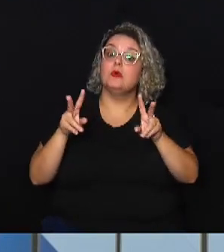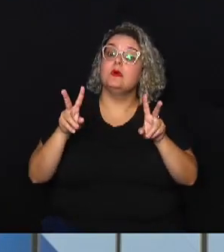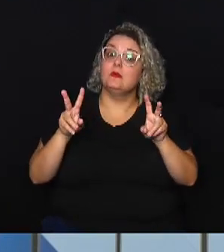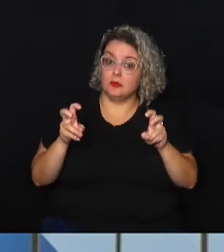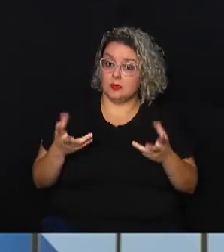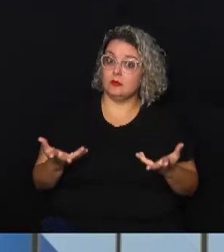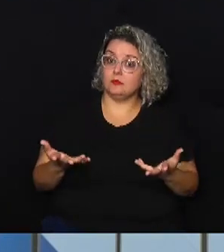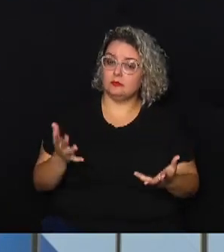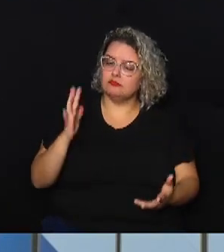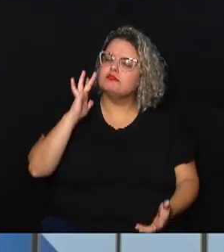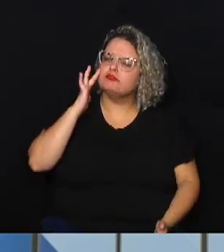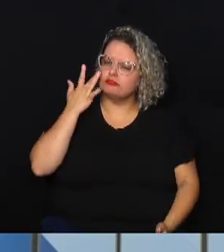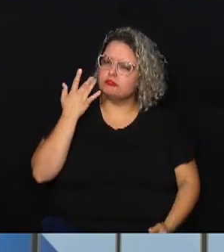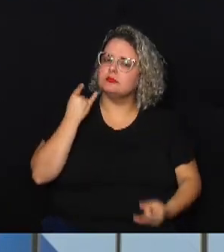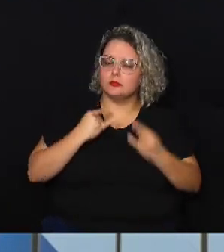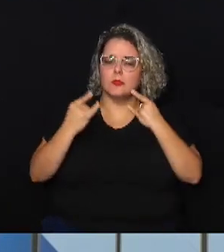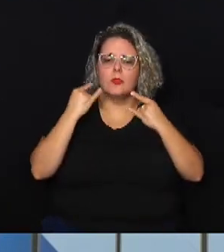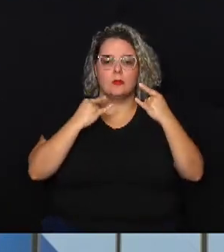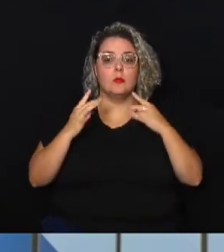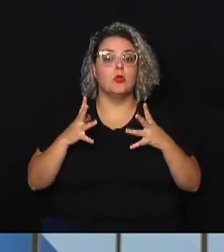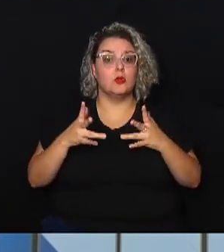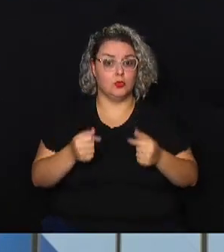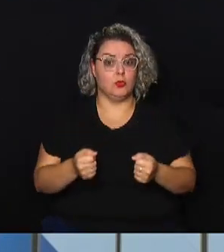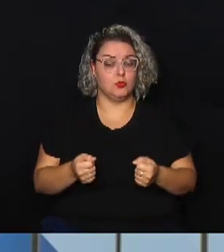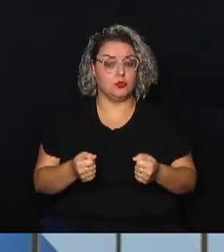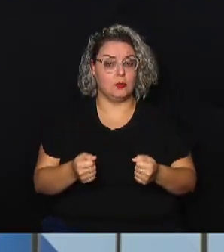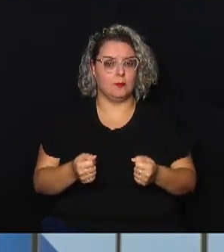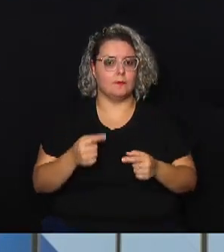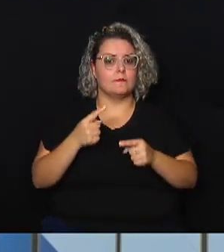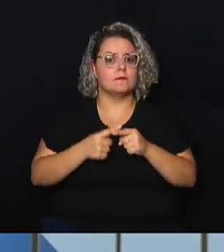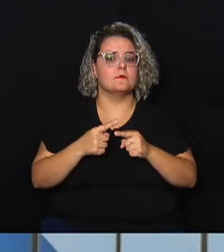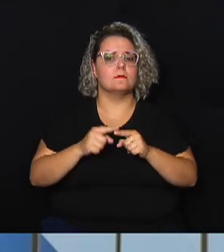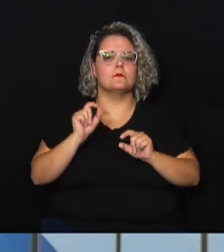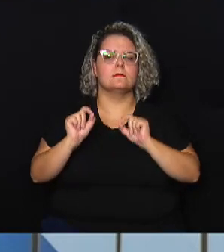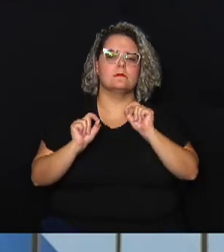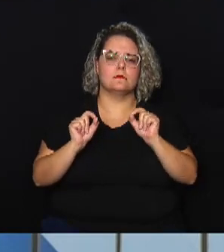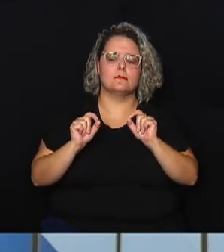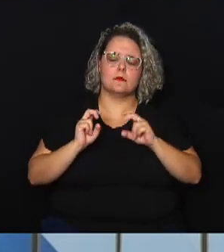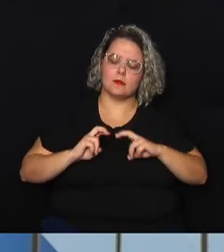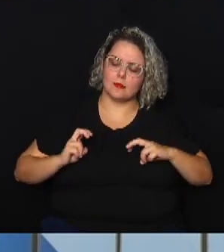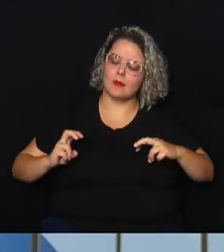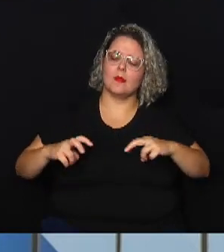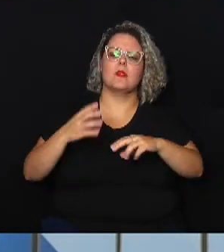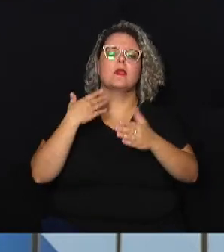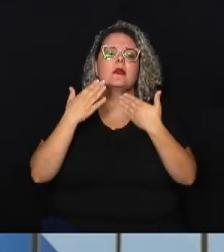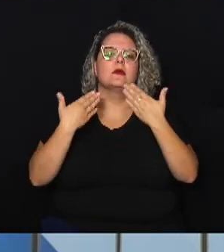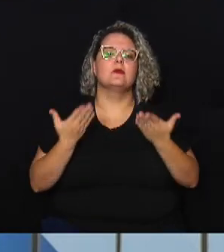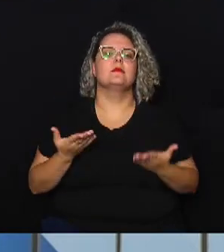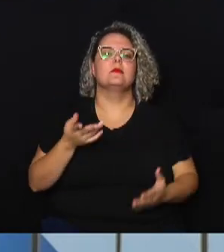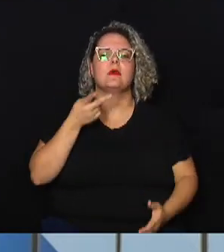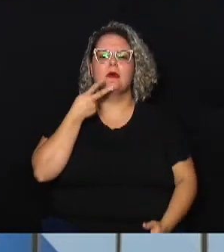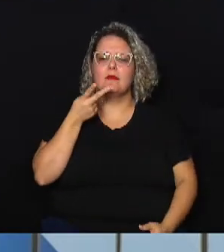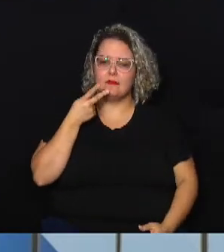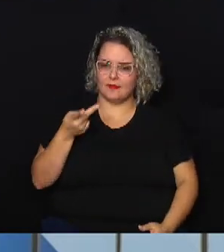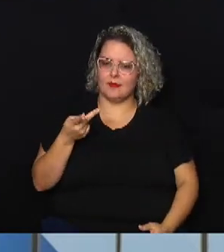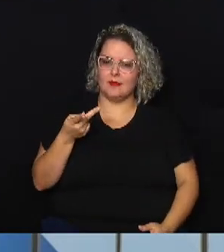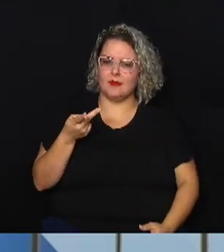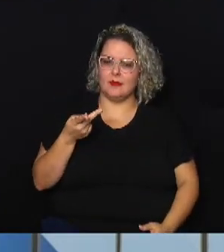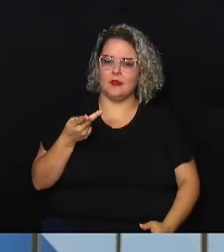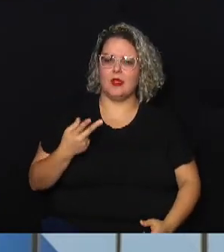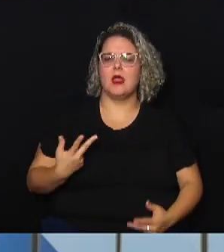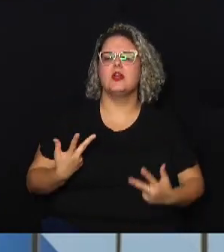que eu acho que interessa todo mundo, viu? Porque quem, numa rodinha de amigos aí, nunca falou sobre